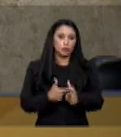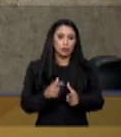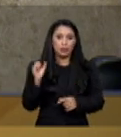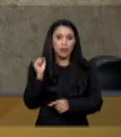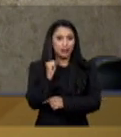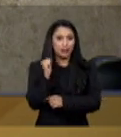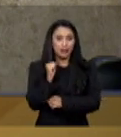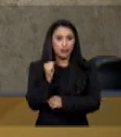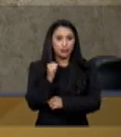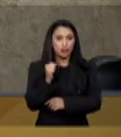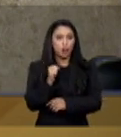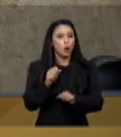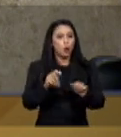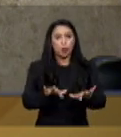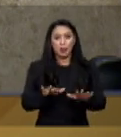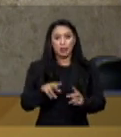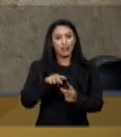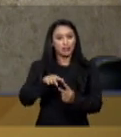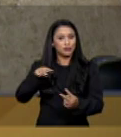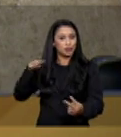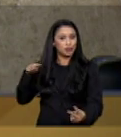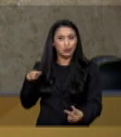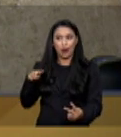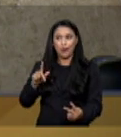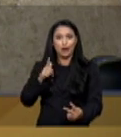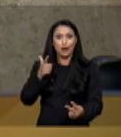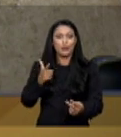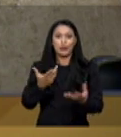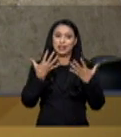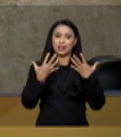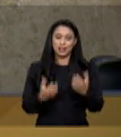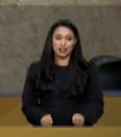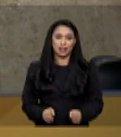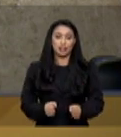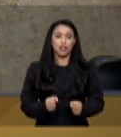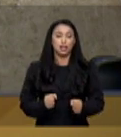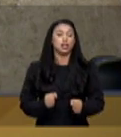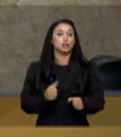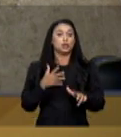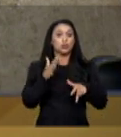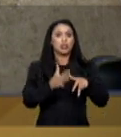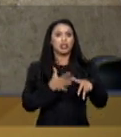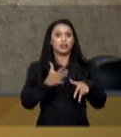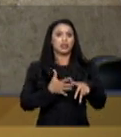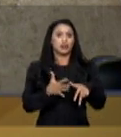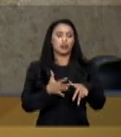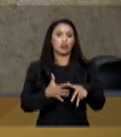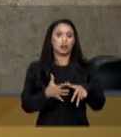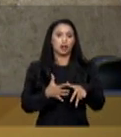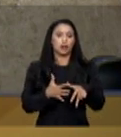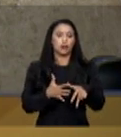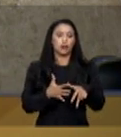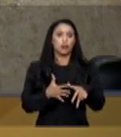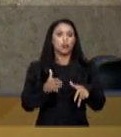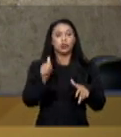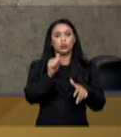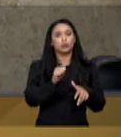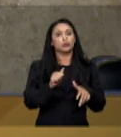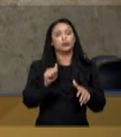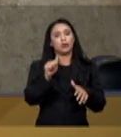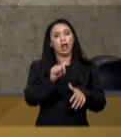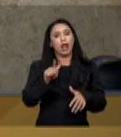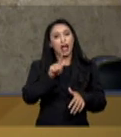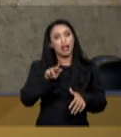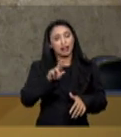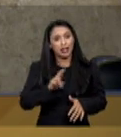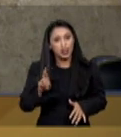O plenário virtual não aceita sustentação oral e agravante mental. Ele é travado nesse sentido. Não haveria nenhuma possibilidade